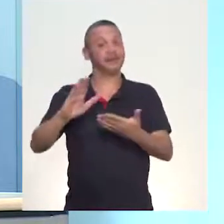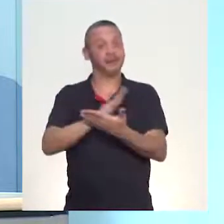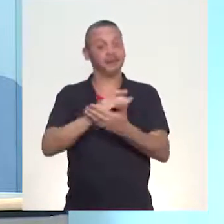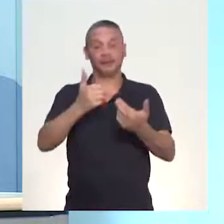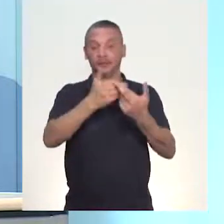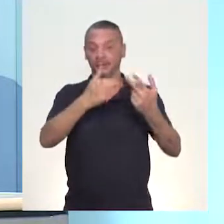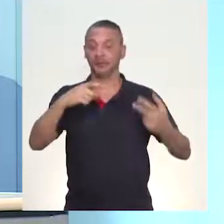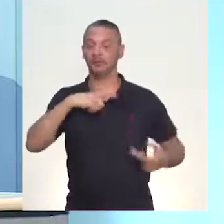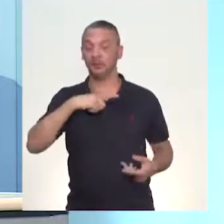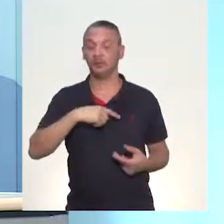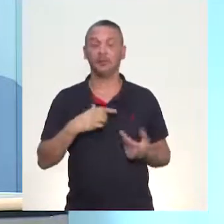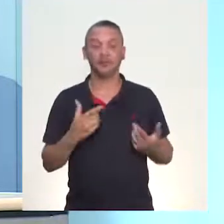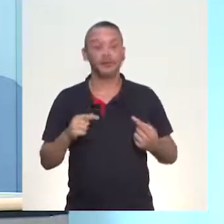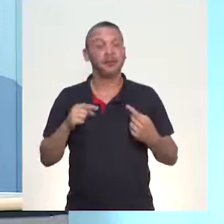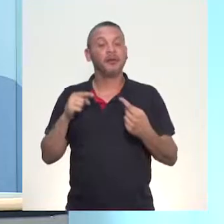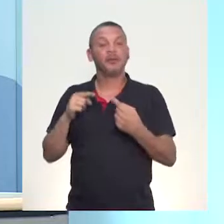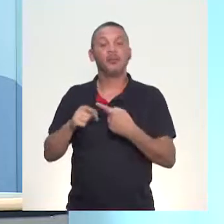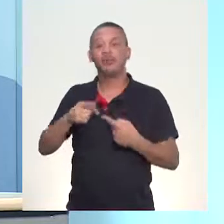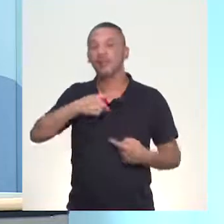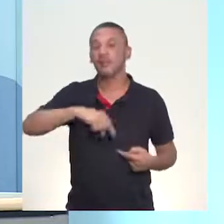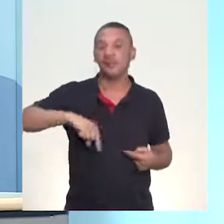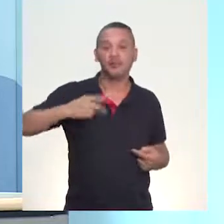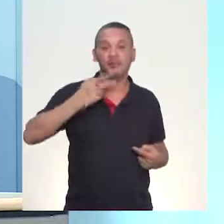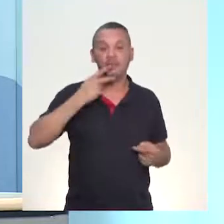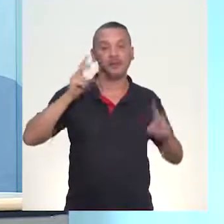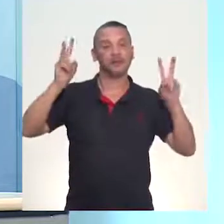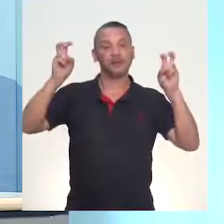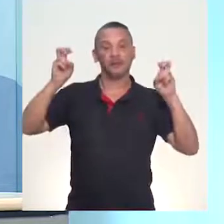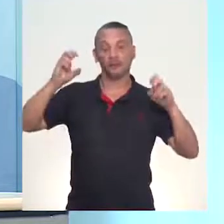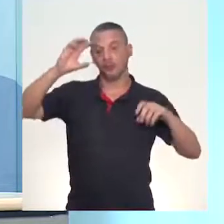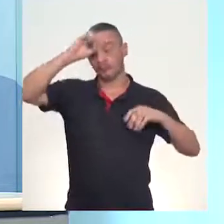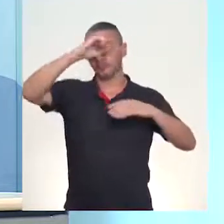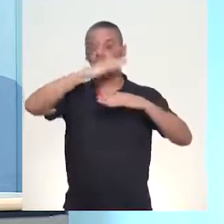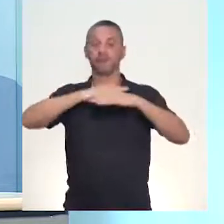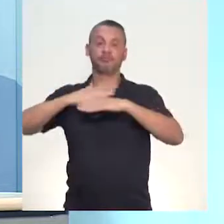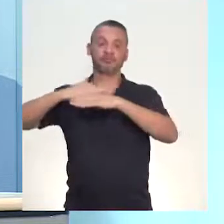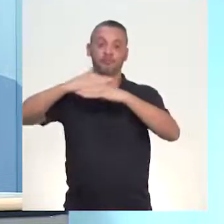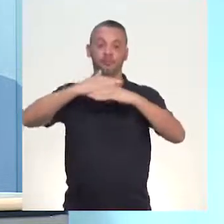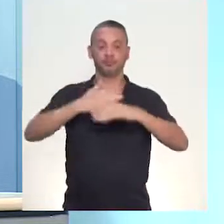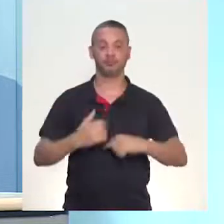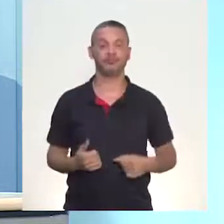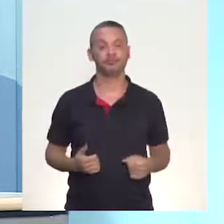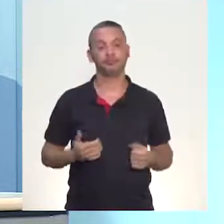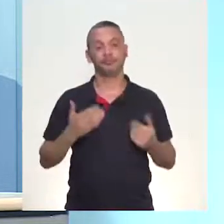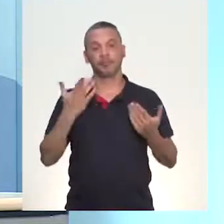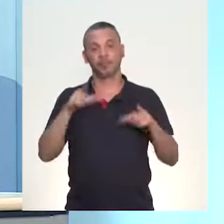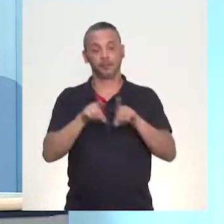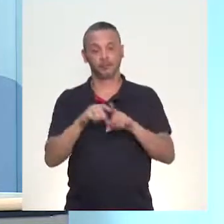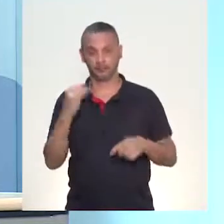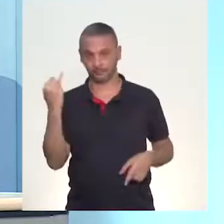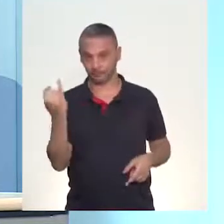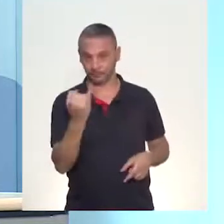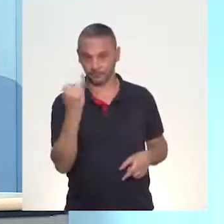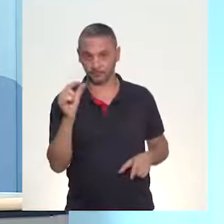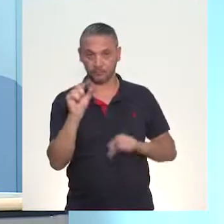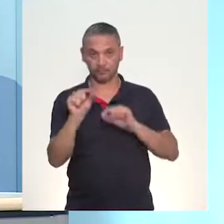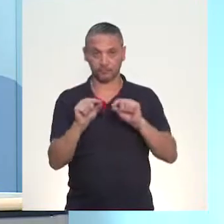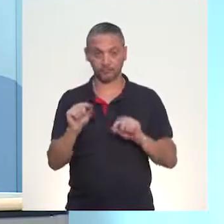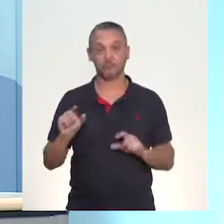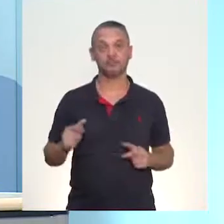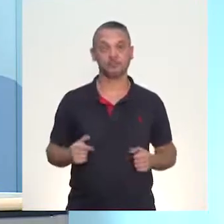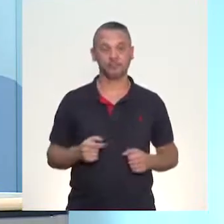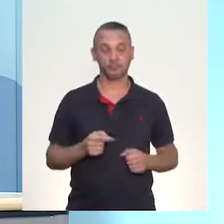uma parte daquilo que nós estamos falando sobre o senso comum. Então, outra coisa importante para tirar a